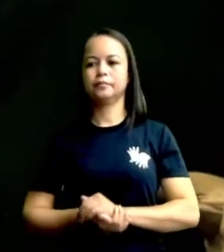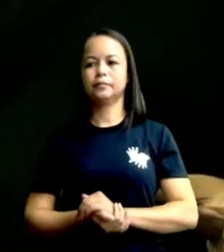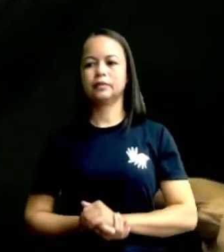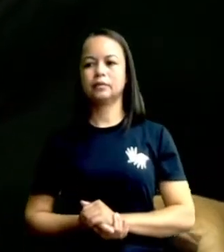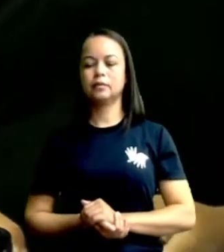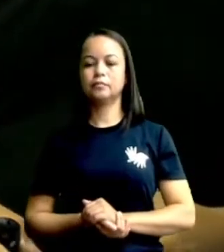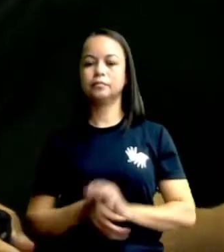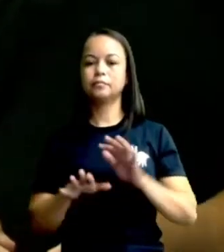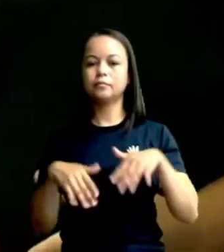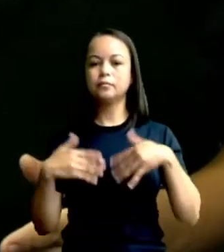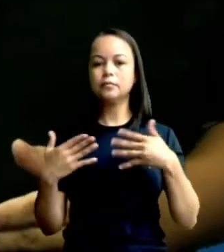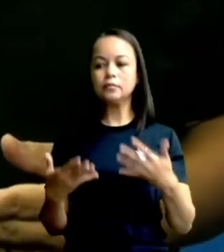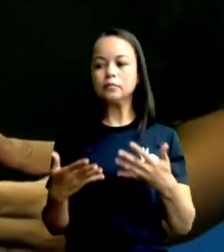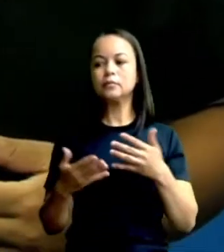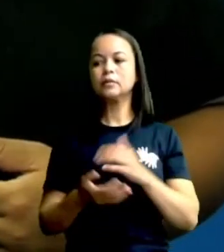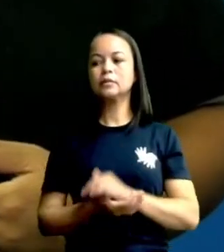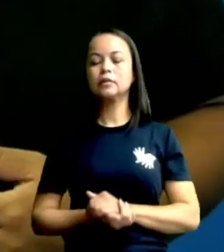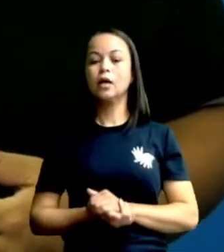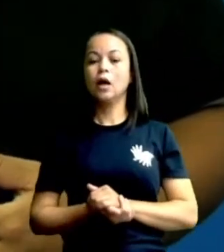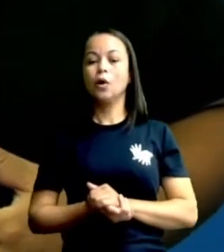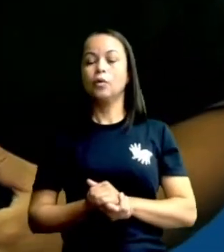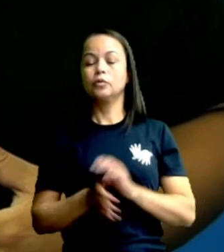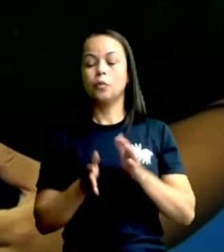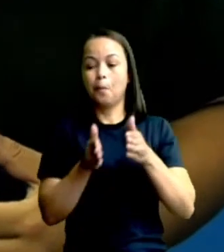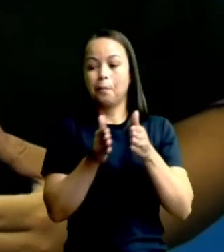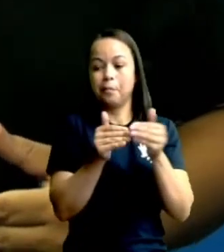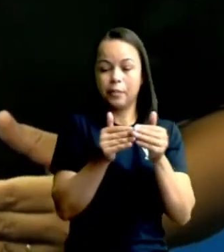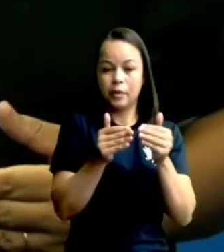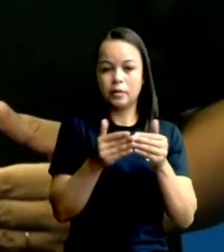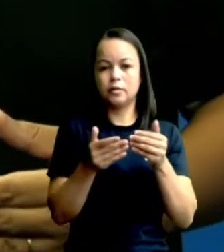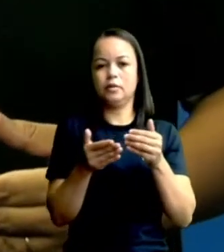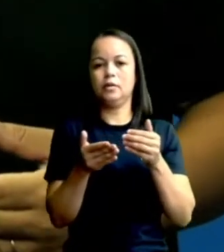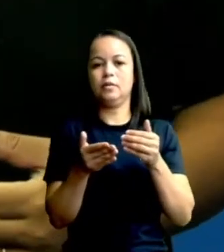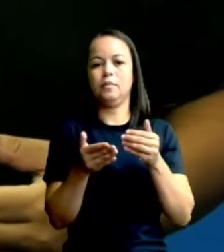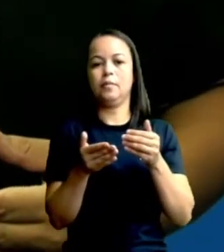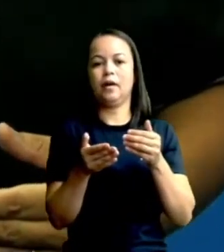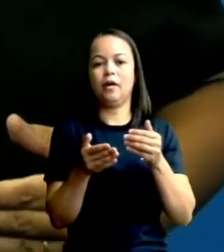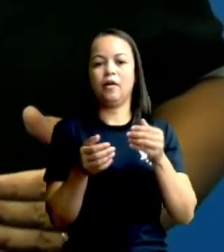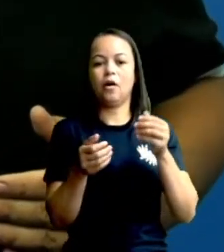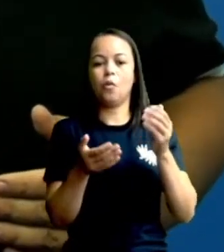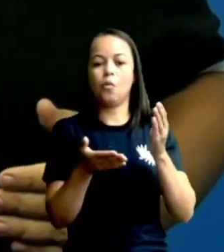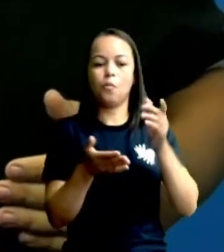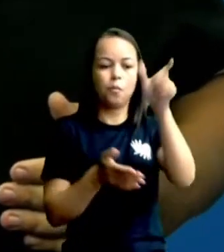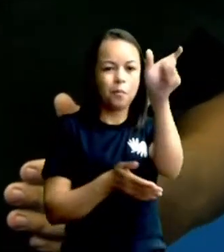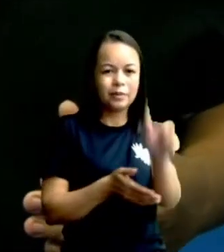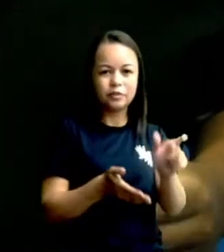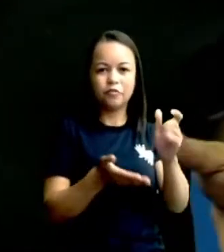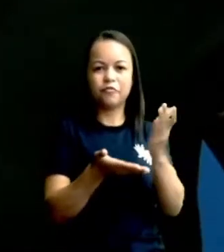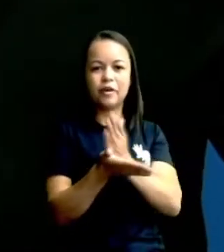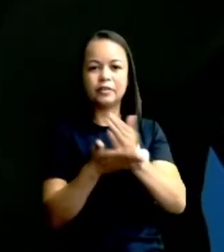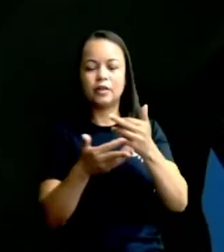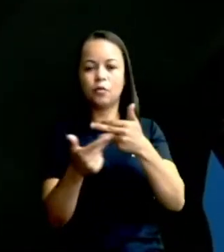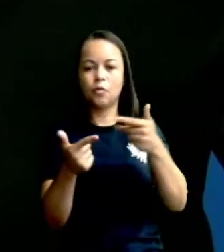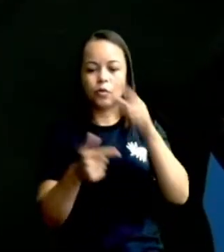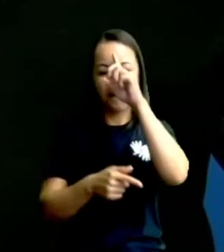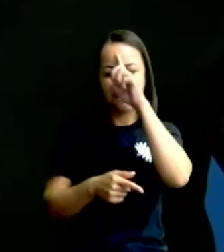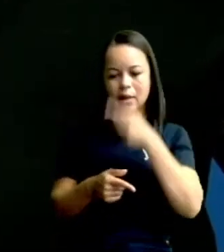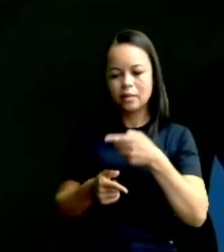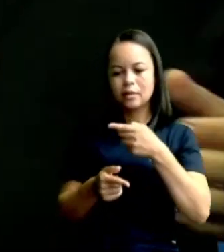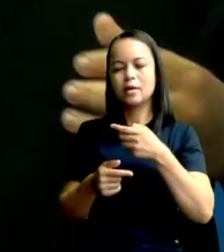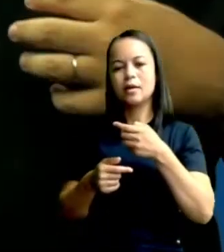Ou seja, quando eu pedir alguém para fazer alguma coisa, dar uma ordem, pedir